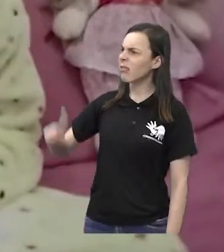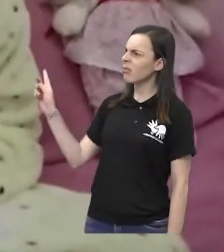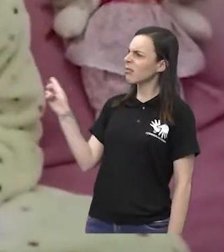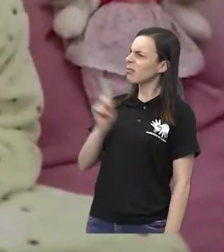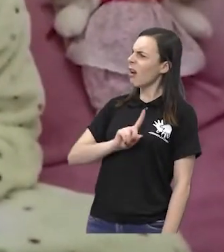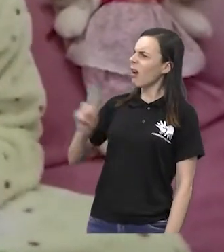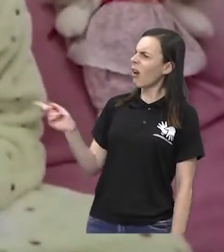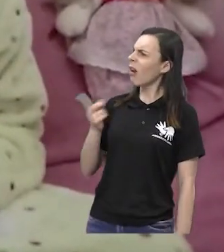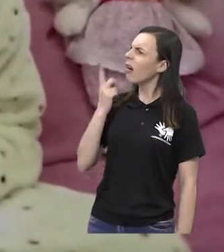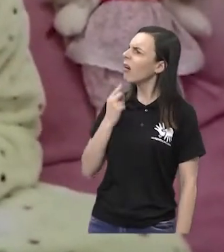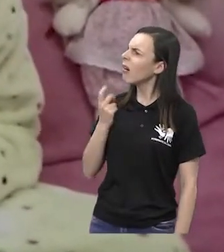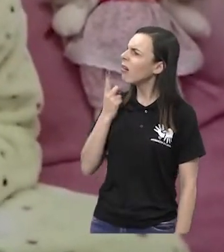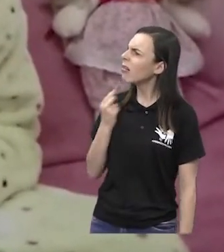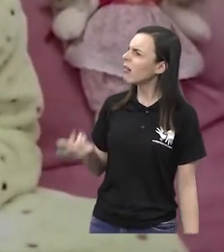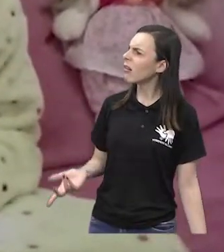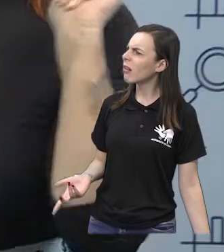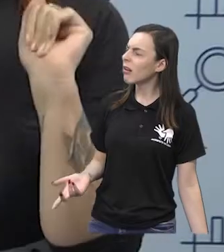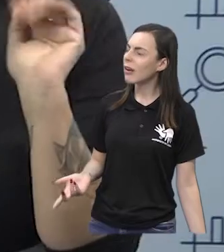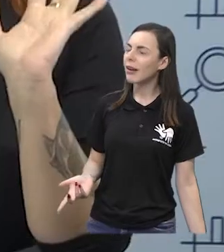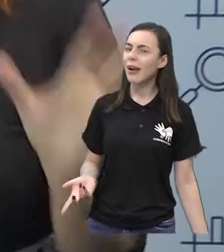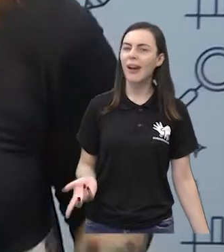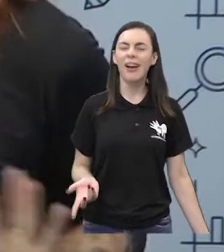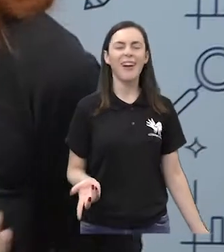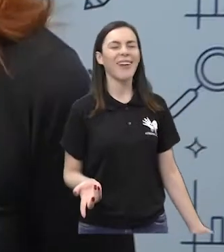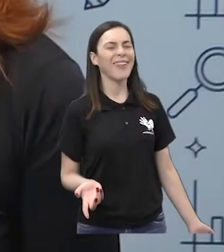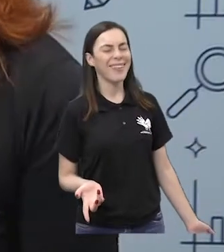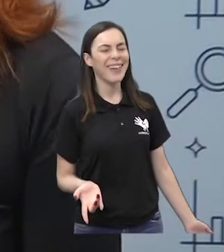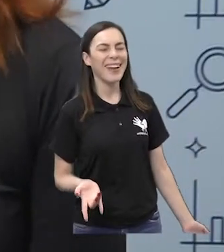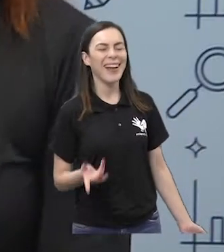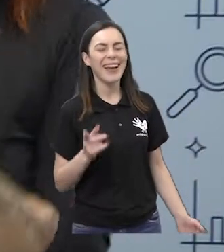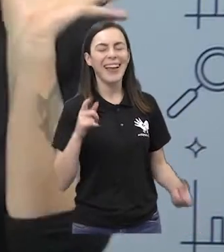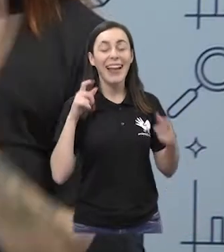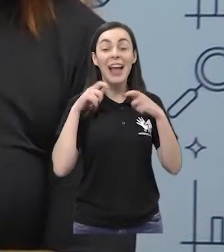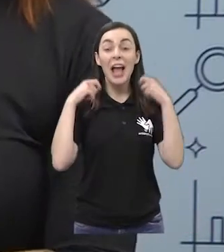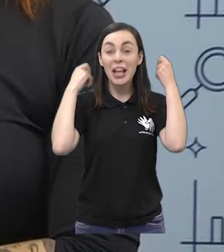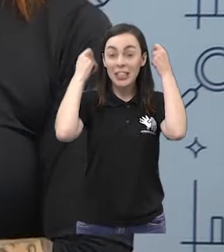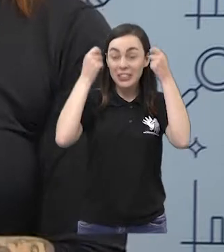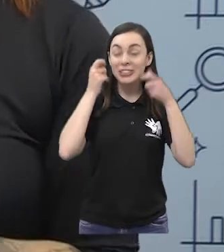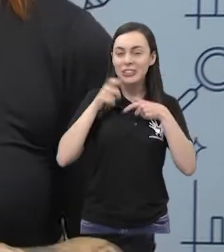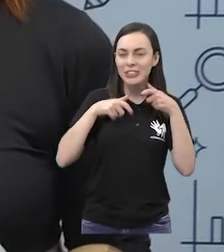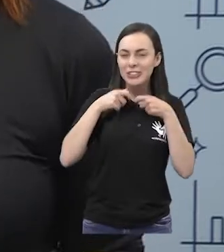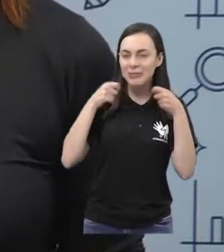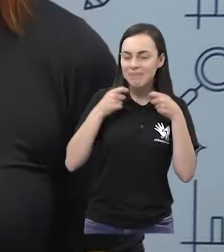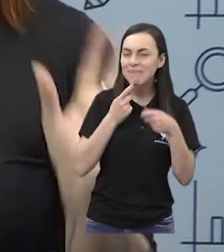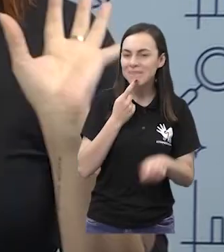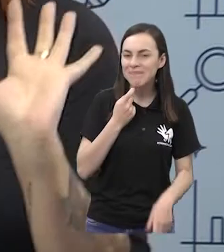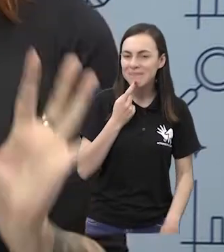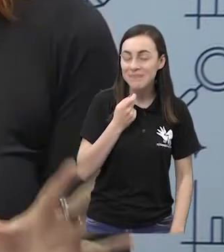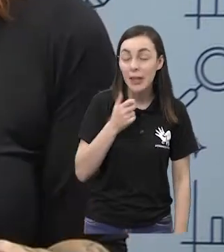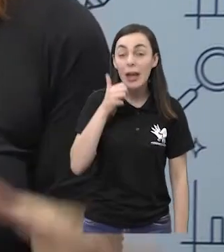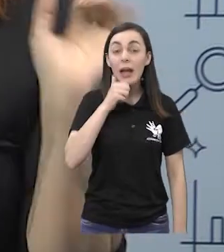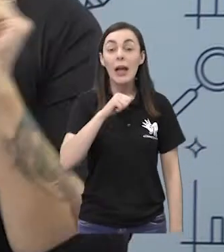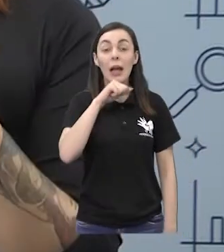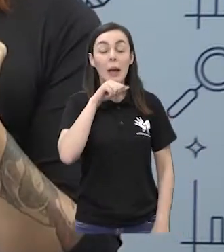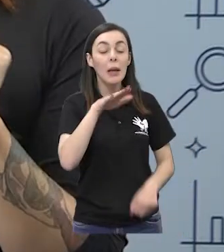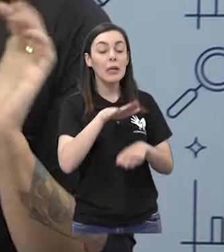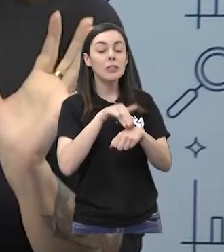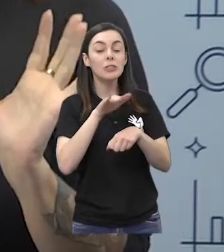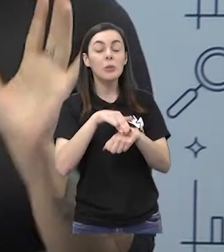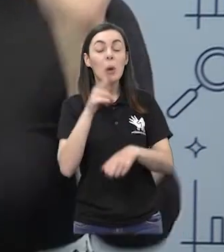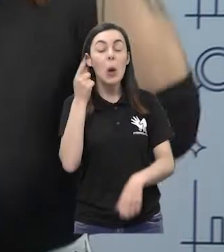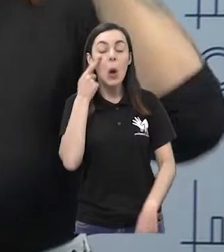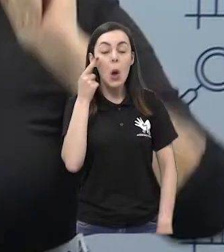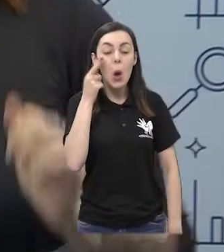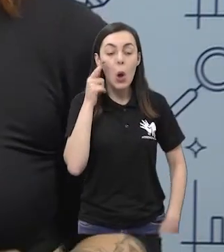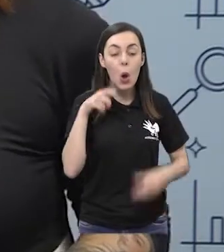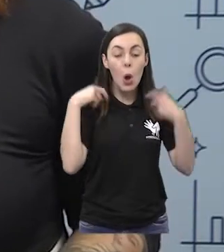não vermelho Ah sim Chapeuzinho Vermelho a mãe chamou a menina